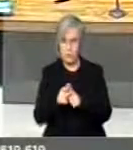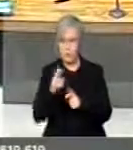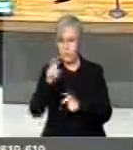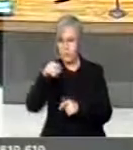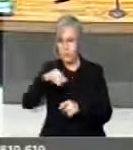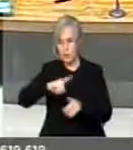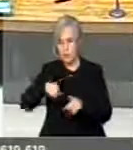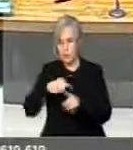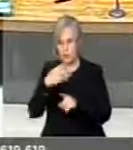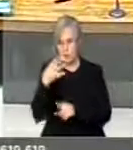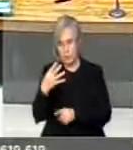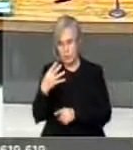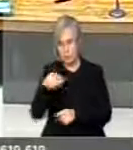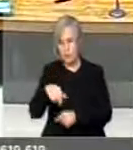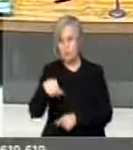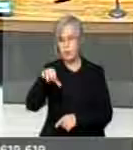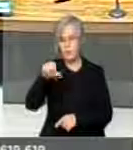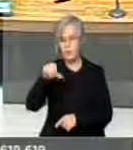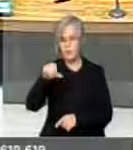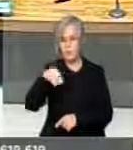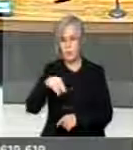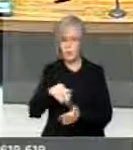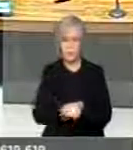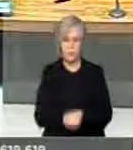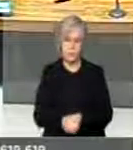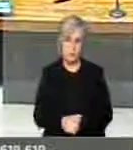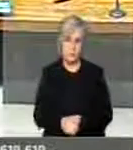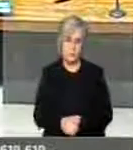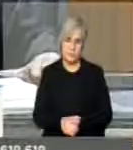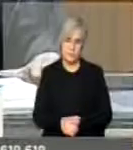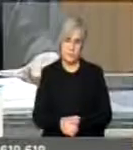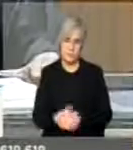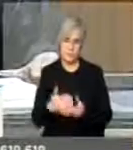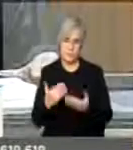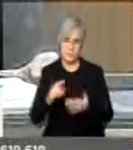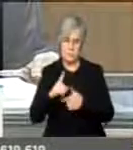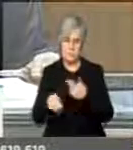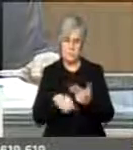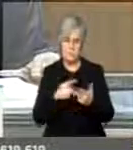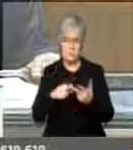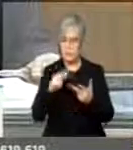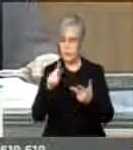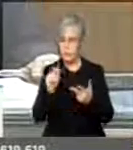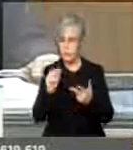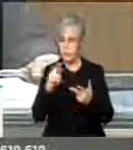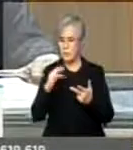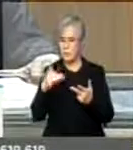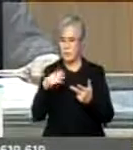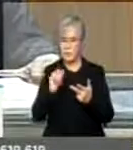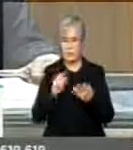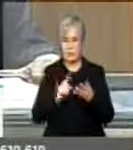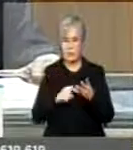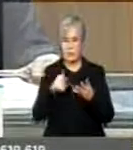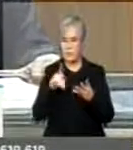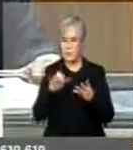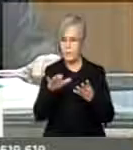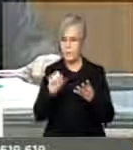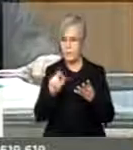Depois nós temos aqui Hildo Garcia e Paz Landim, ainda como